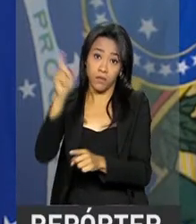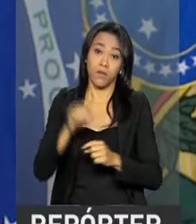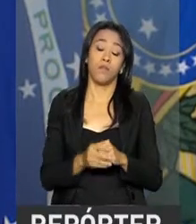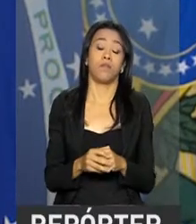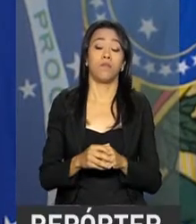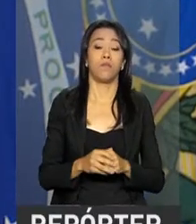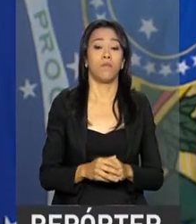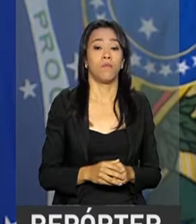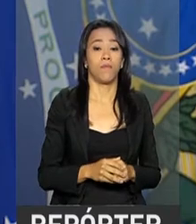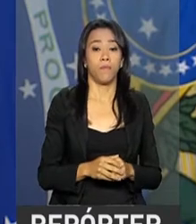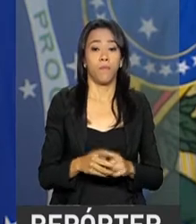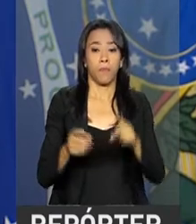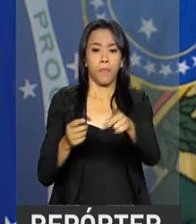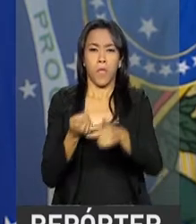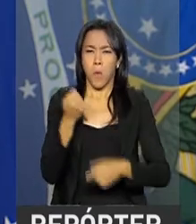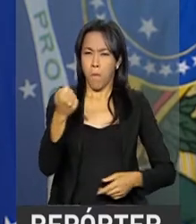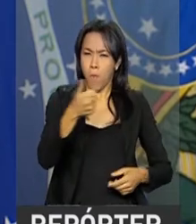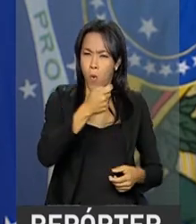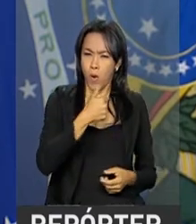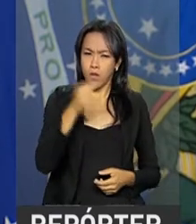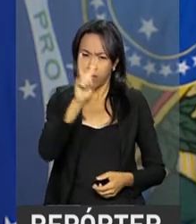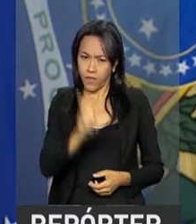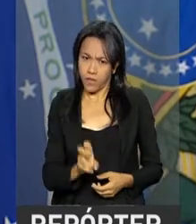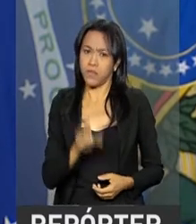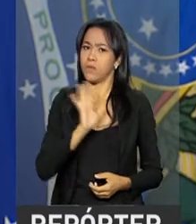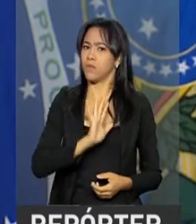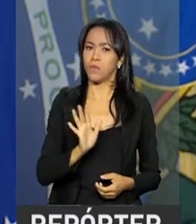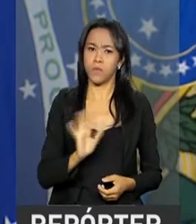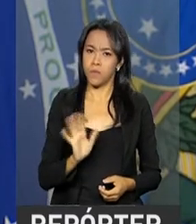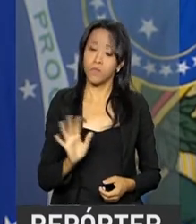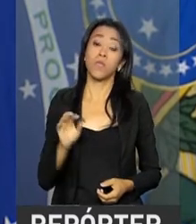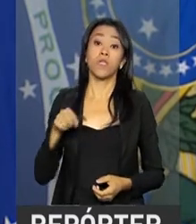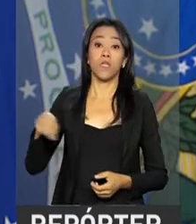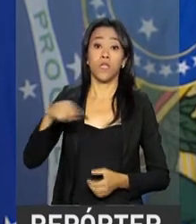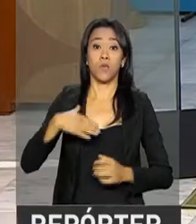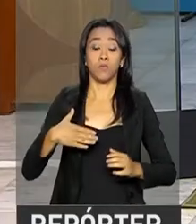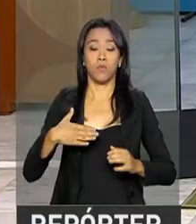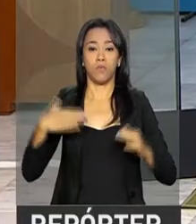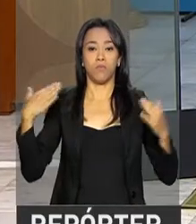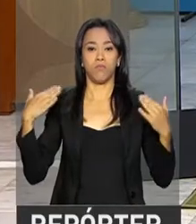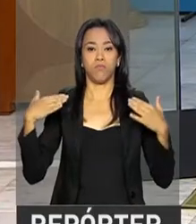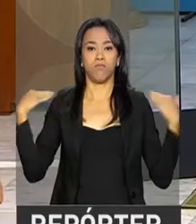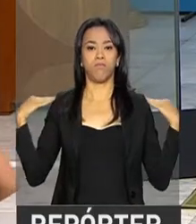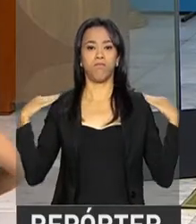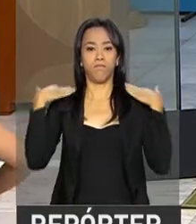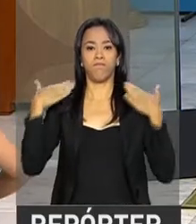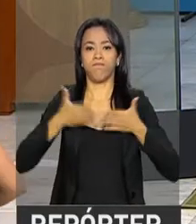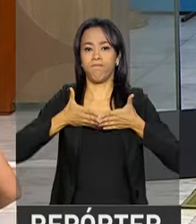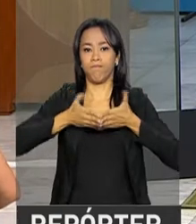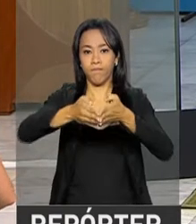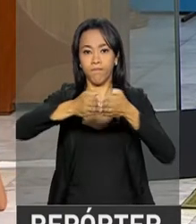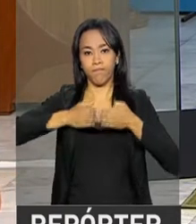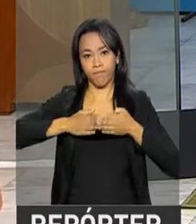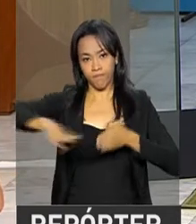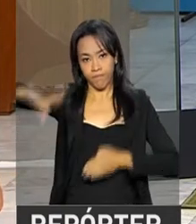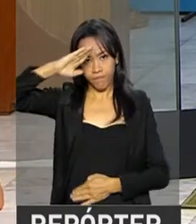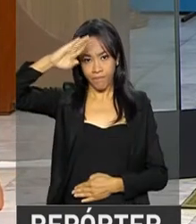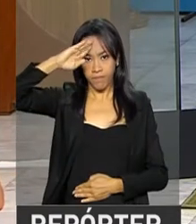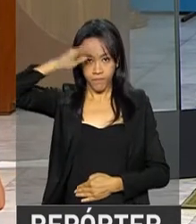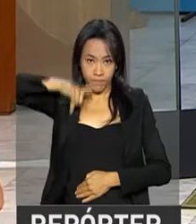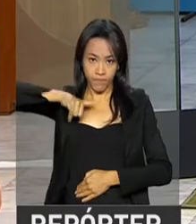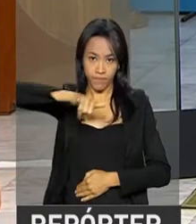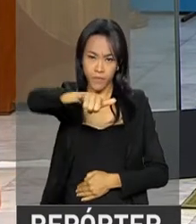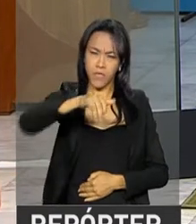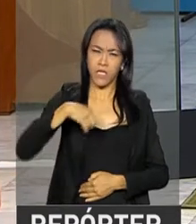estado não são poucas as vezes que as nossas forças armadas com uma disposição extraordinária com sua inteligência